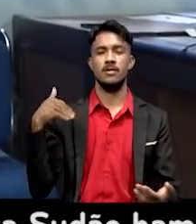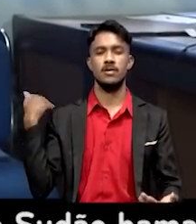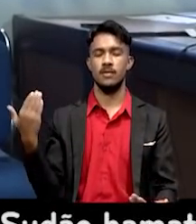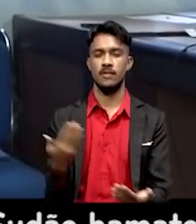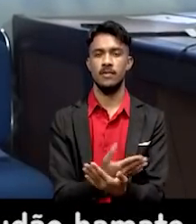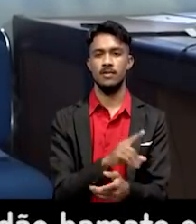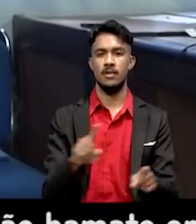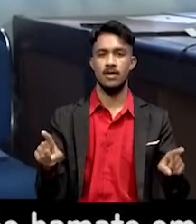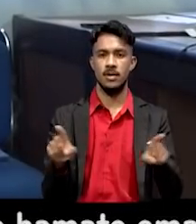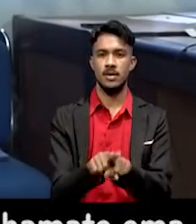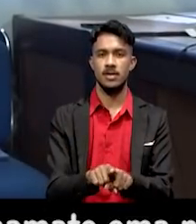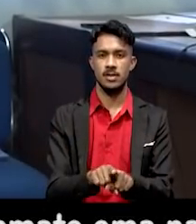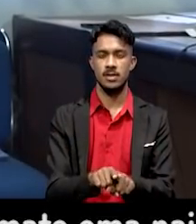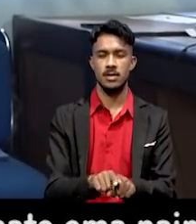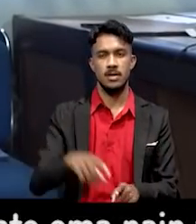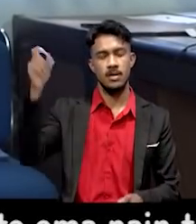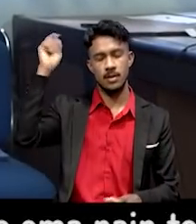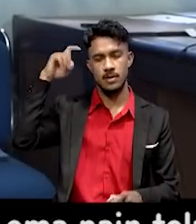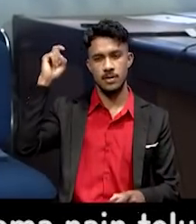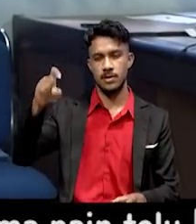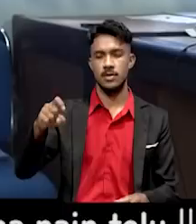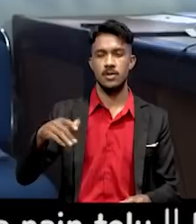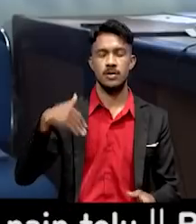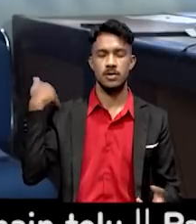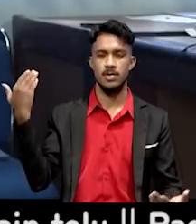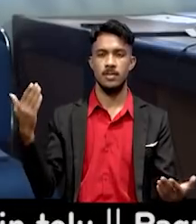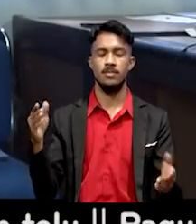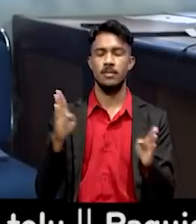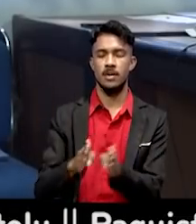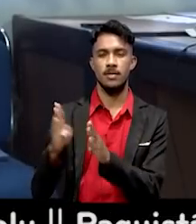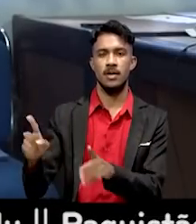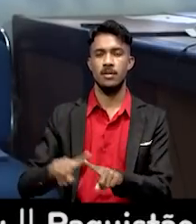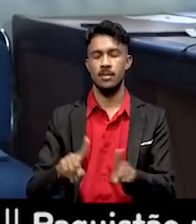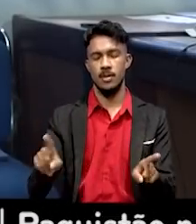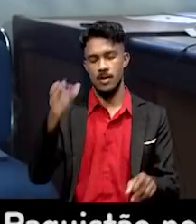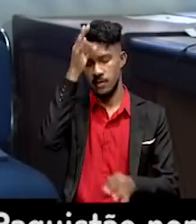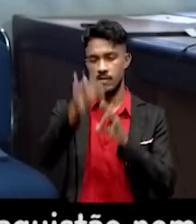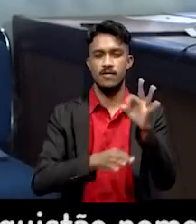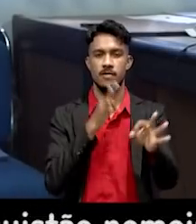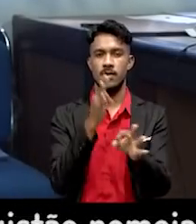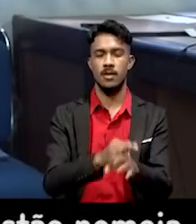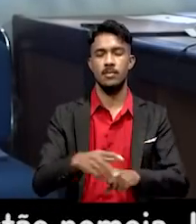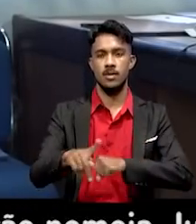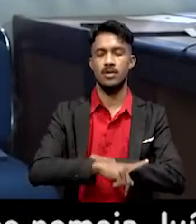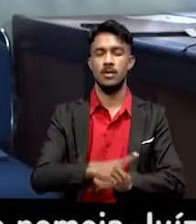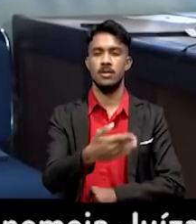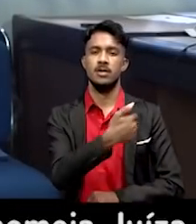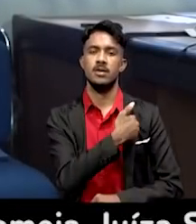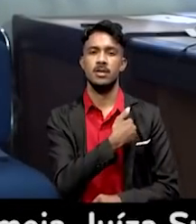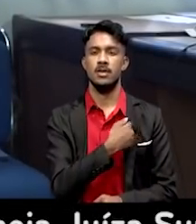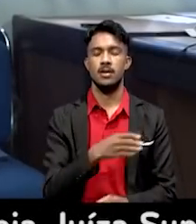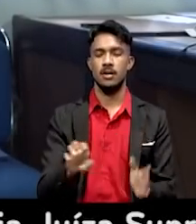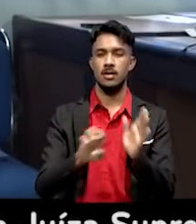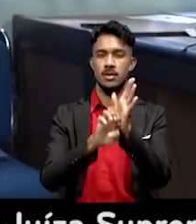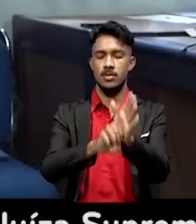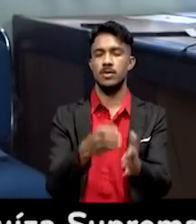nível intelectualmente geração preparado, mas bem, confiança política né, se dá. Exemplo de aqui, está a bela